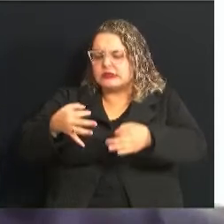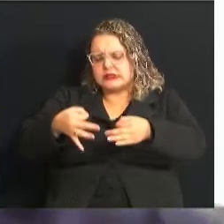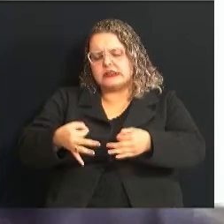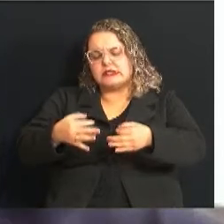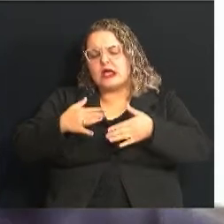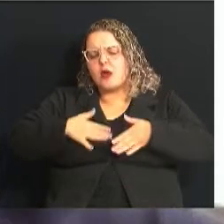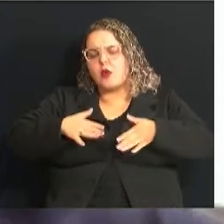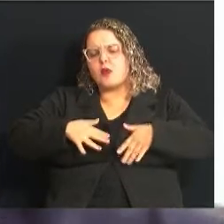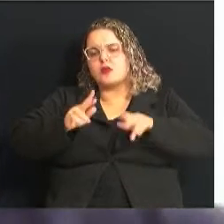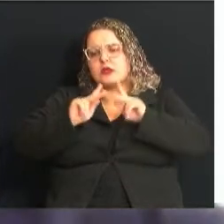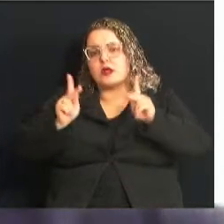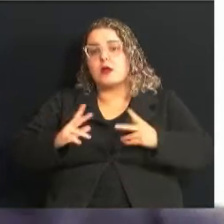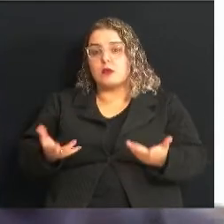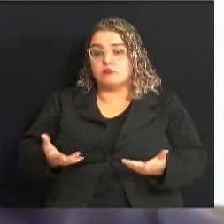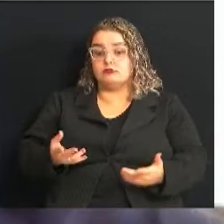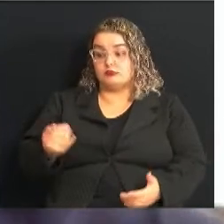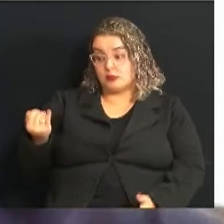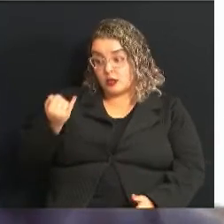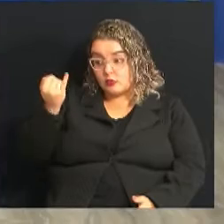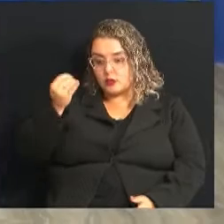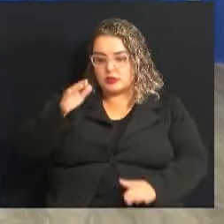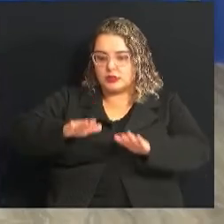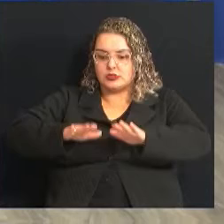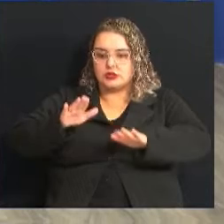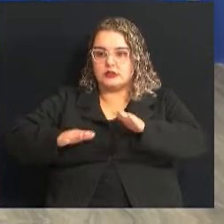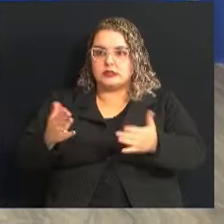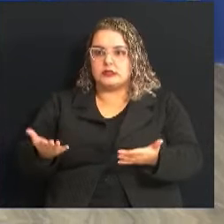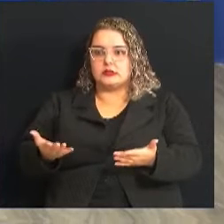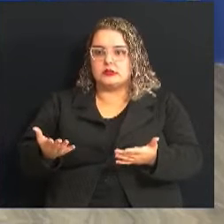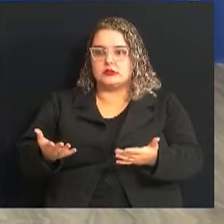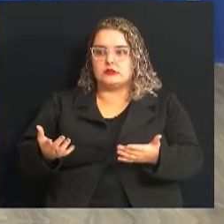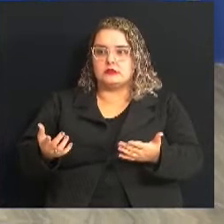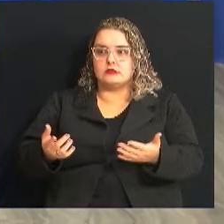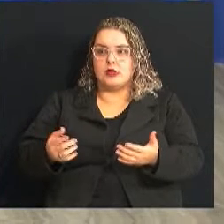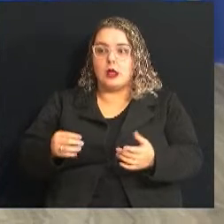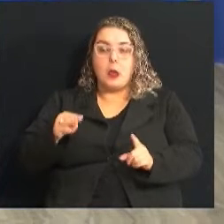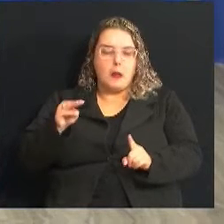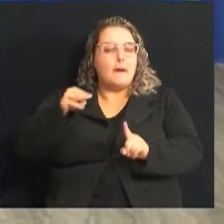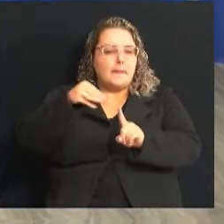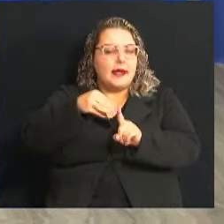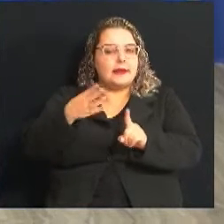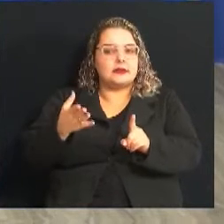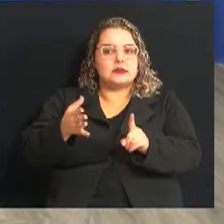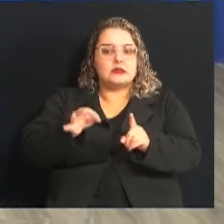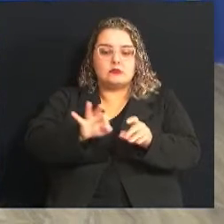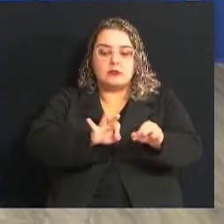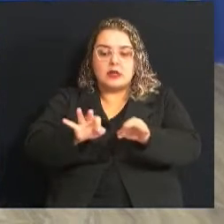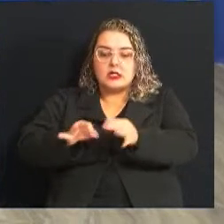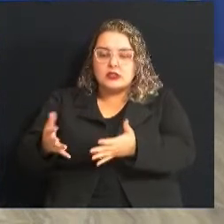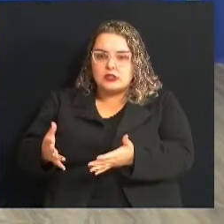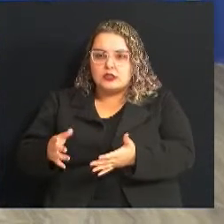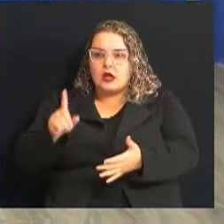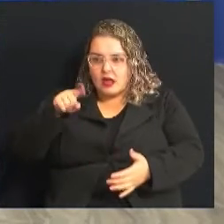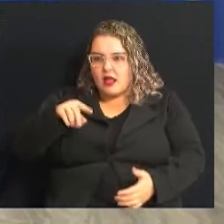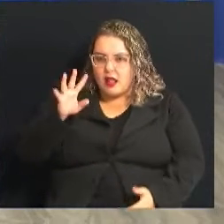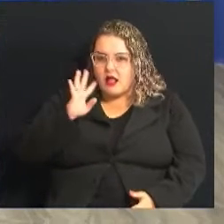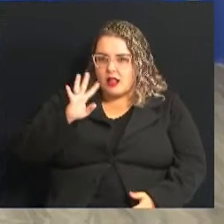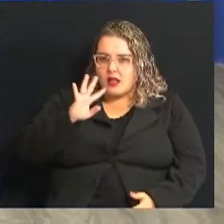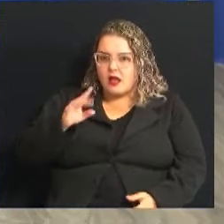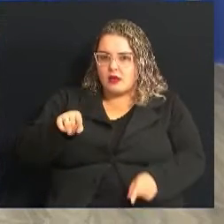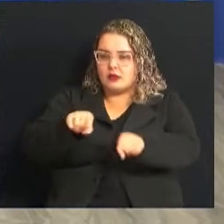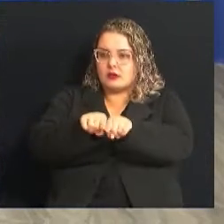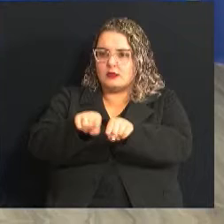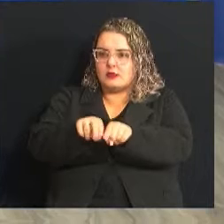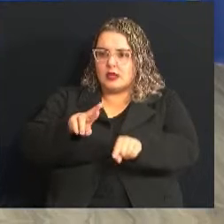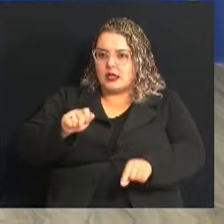também. Bom, é importante, de repente, traçar metas, isso, planejamento, isso é legal também fazer, né,